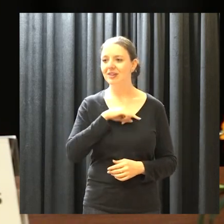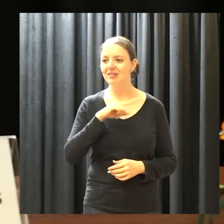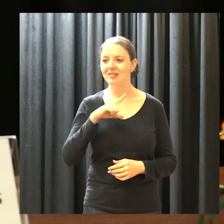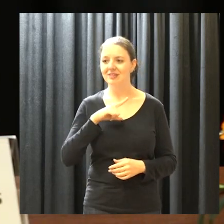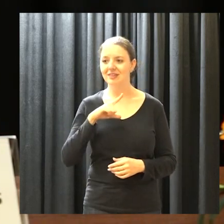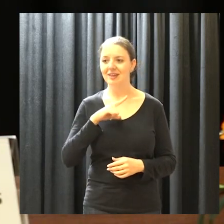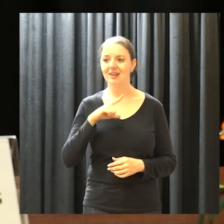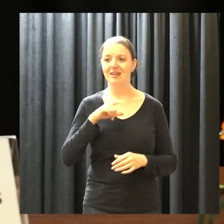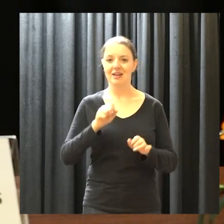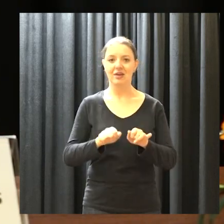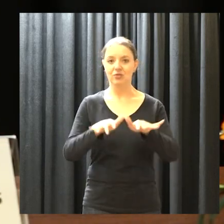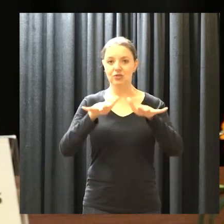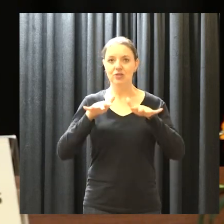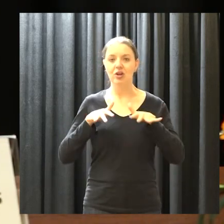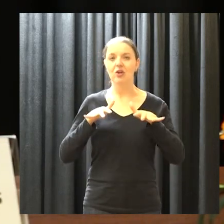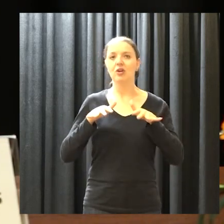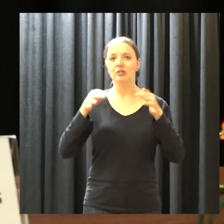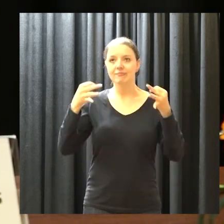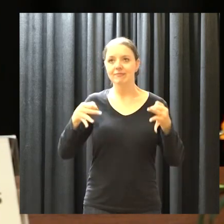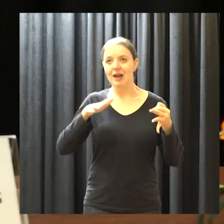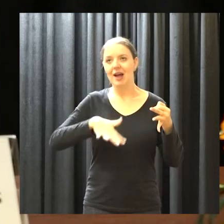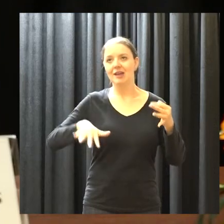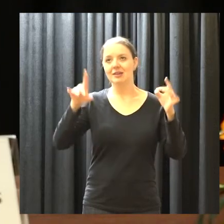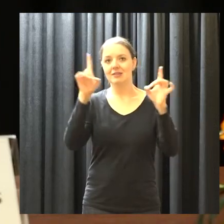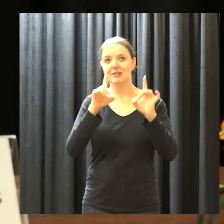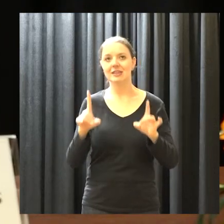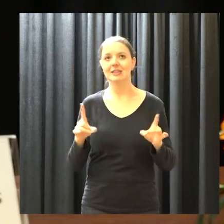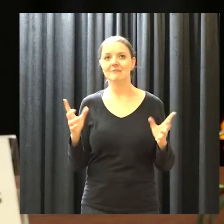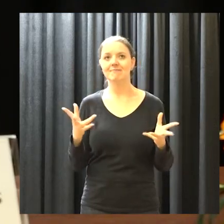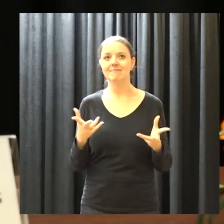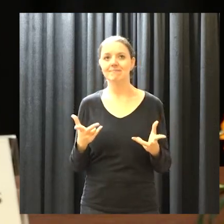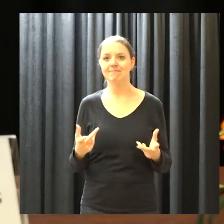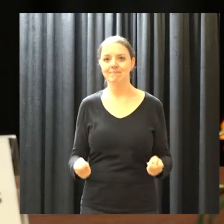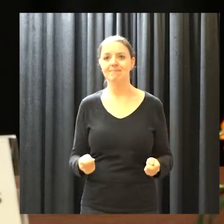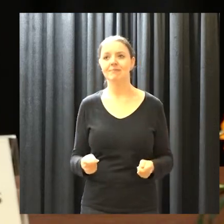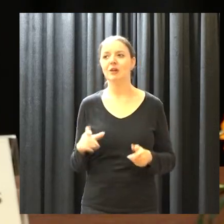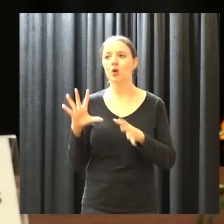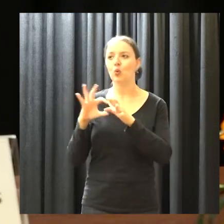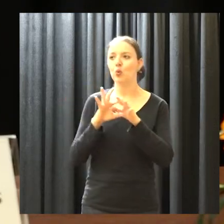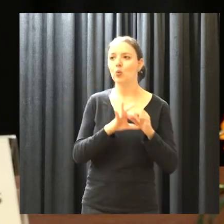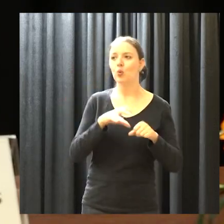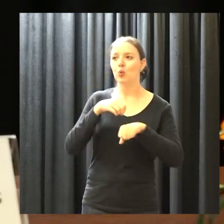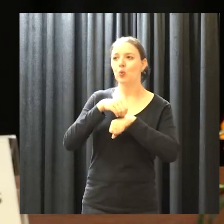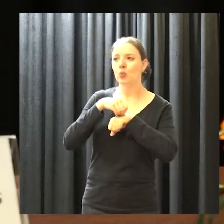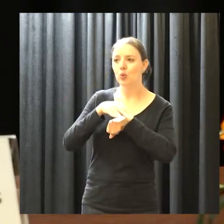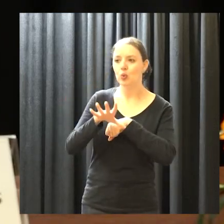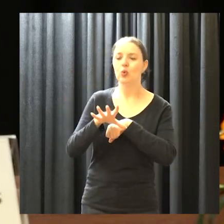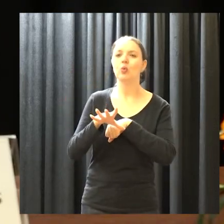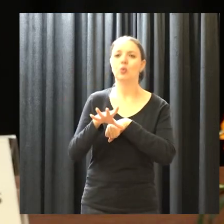campo dos estudos da deficiência. Então, vou fazer uma breve contextualização e passo já